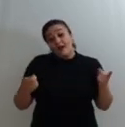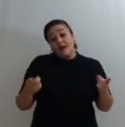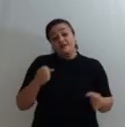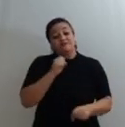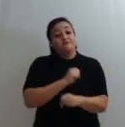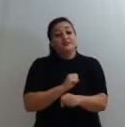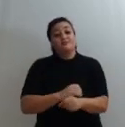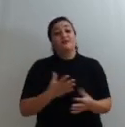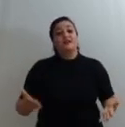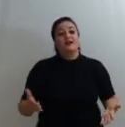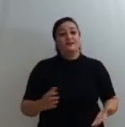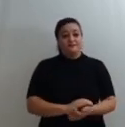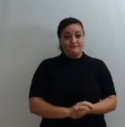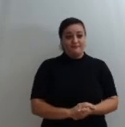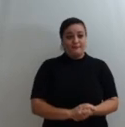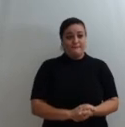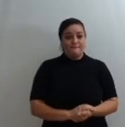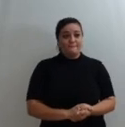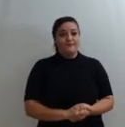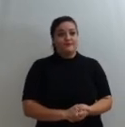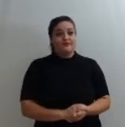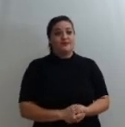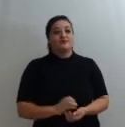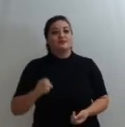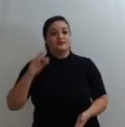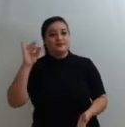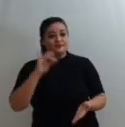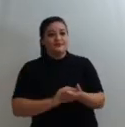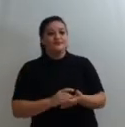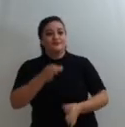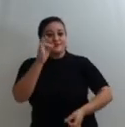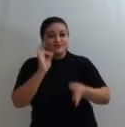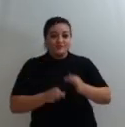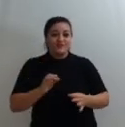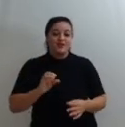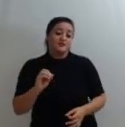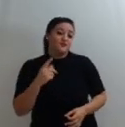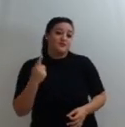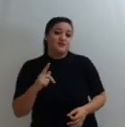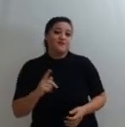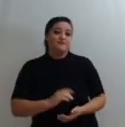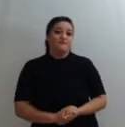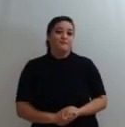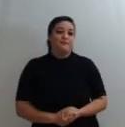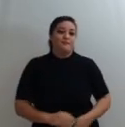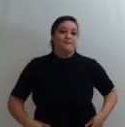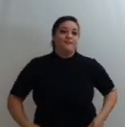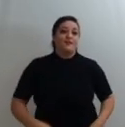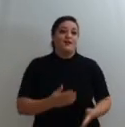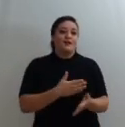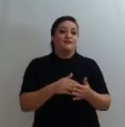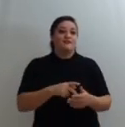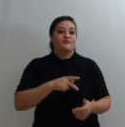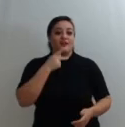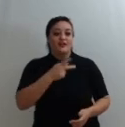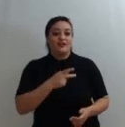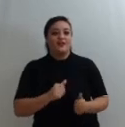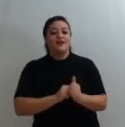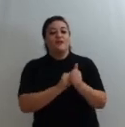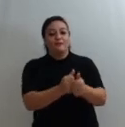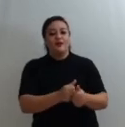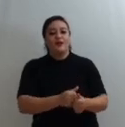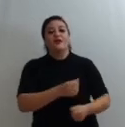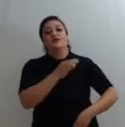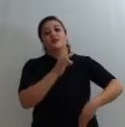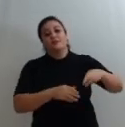nós estamos fazendo realmente justiça aqui nesse caso. Até disse que acompanharia. Estou acompanhando, voto eminente relator,